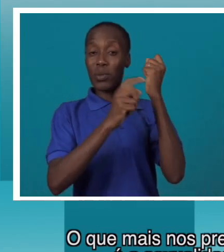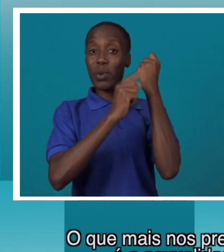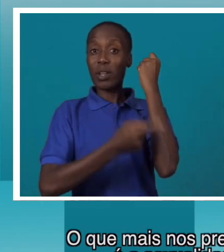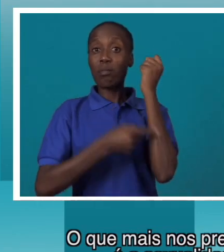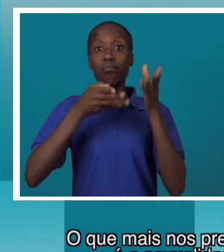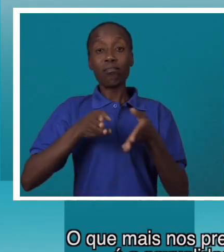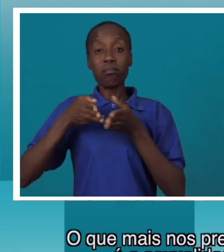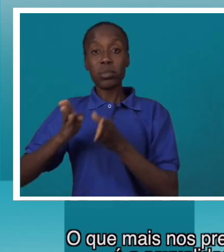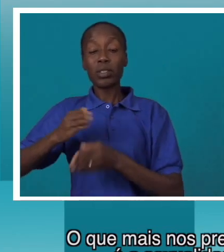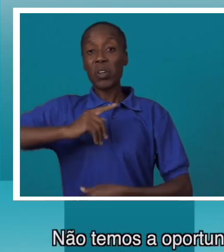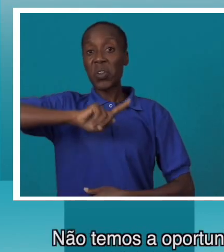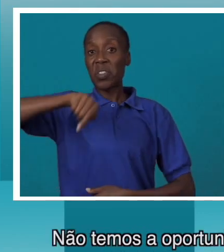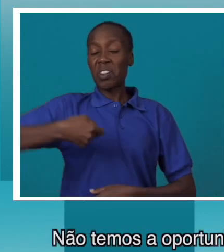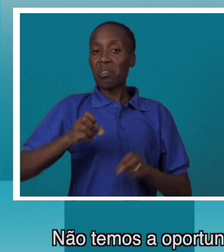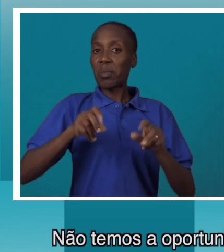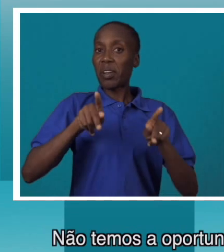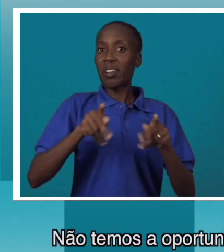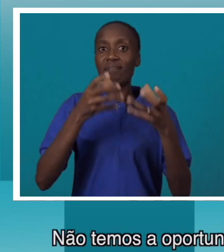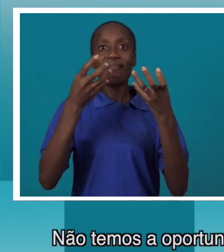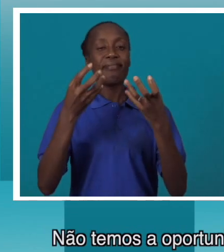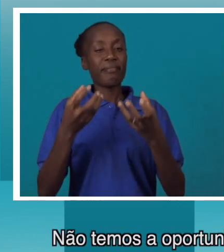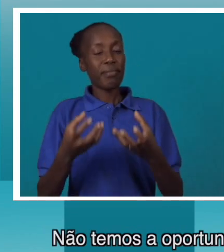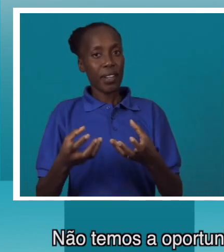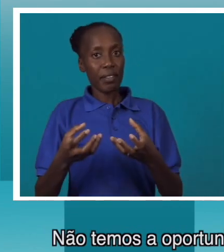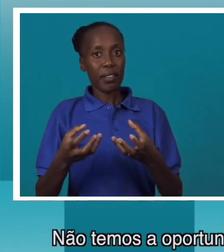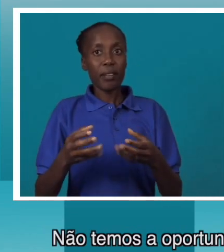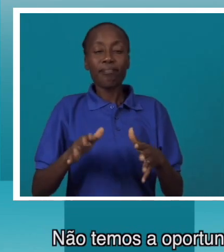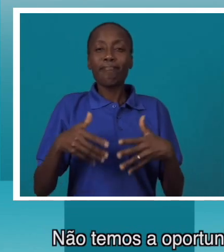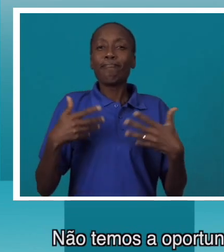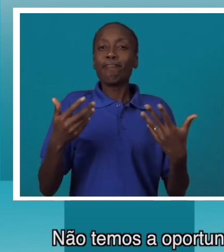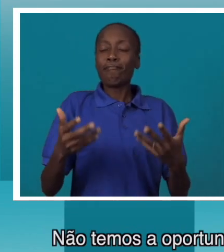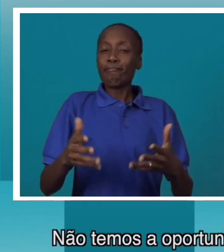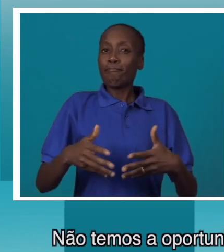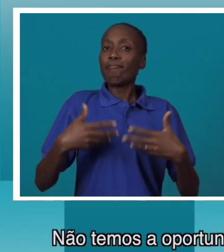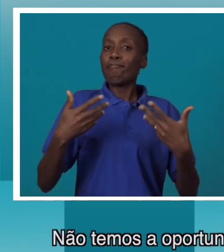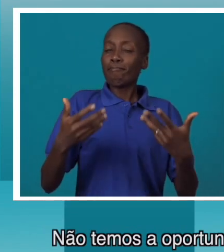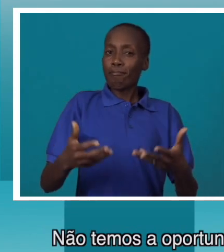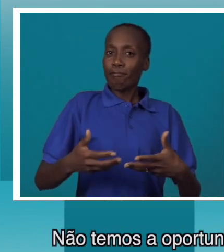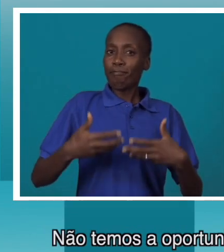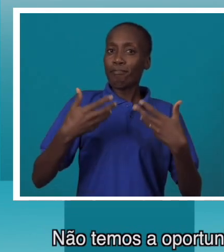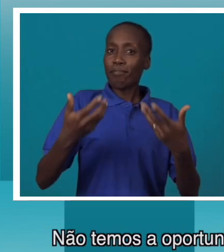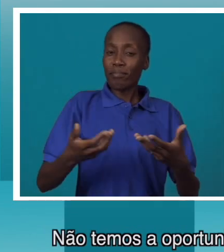da saúde sexual e reprodutiva nós não temos oportunidade de ter uma